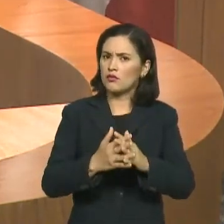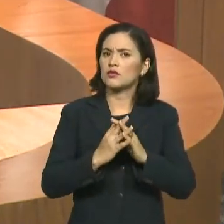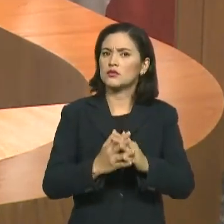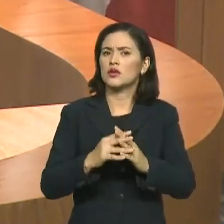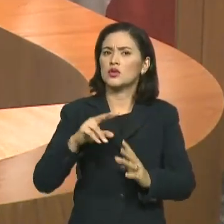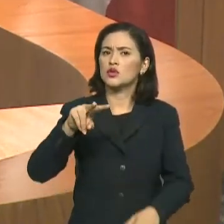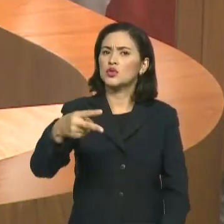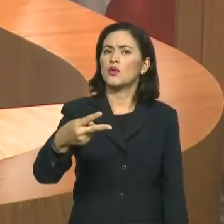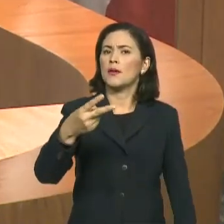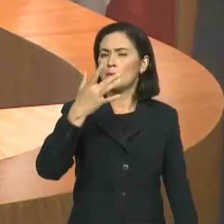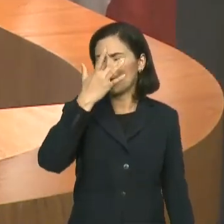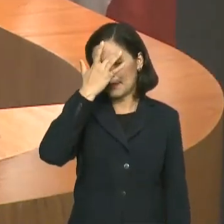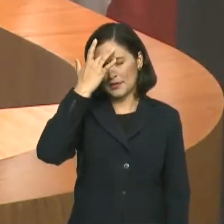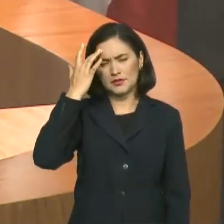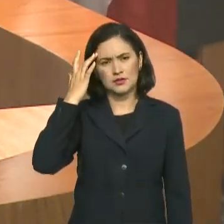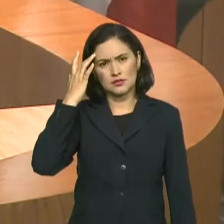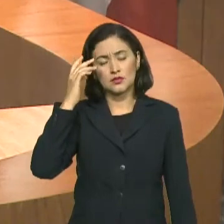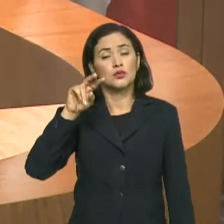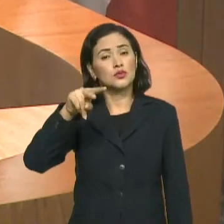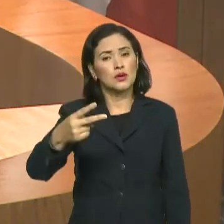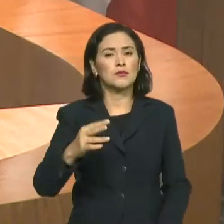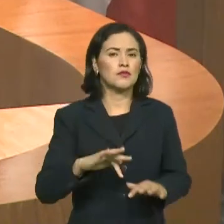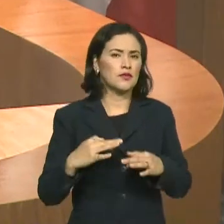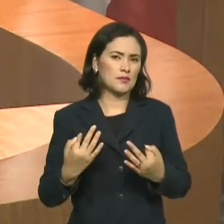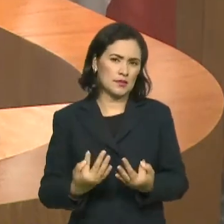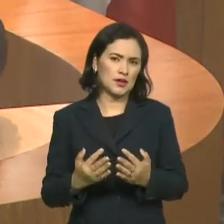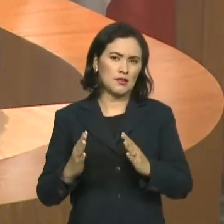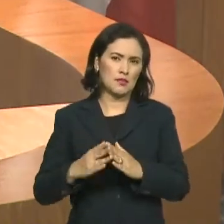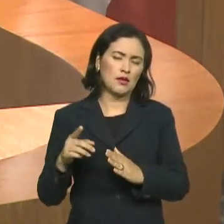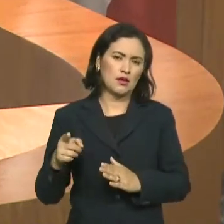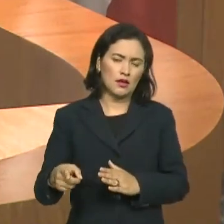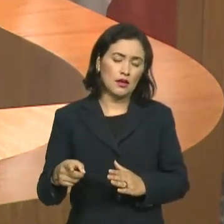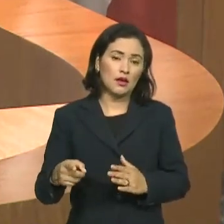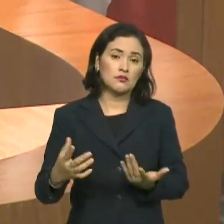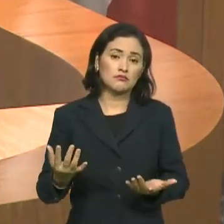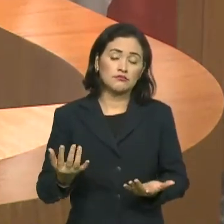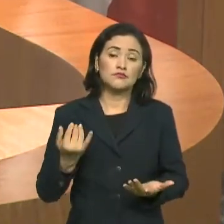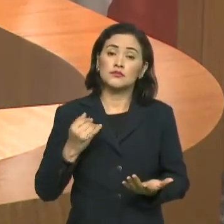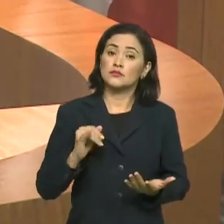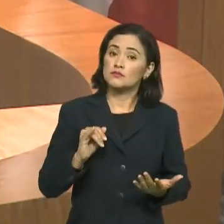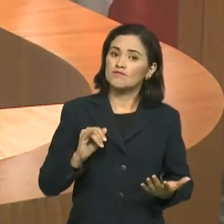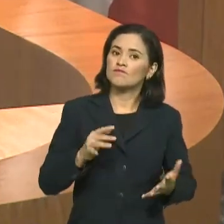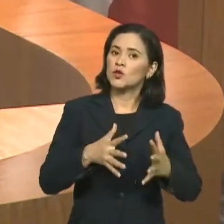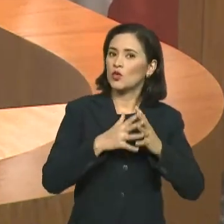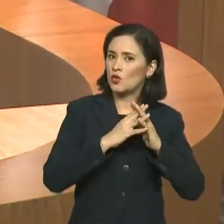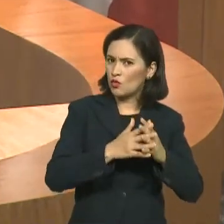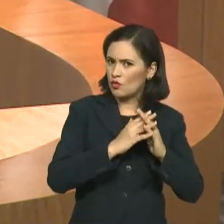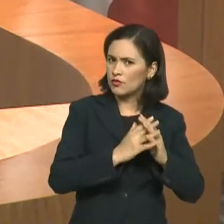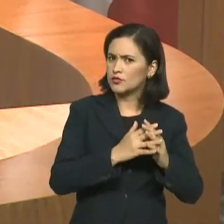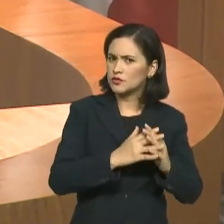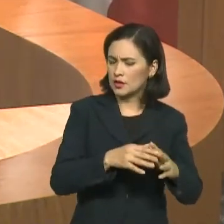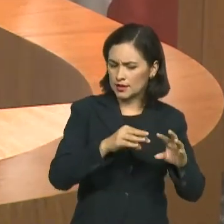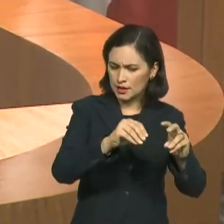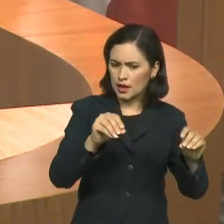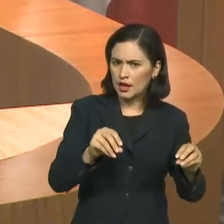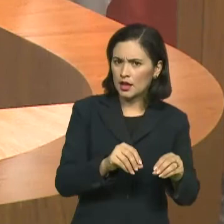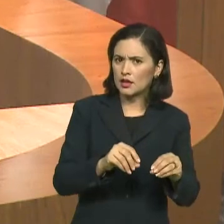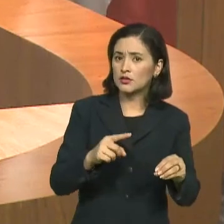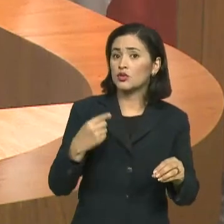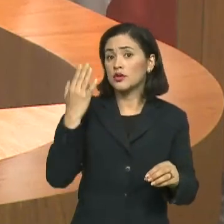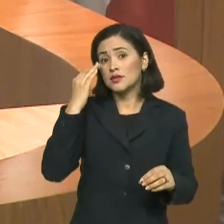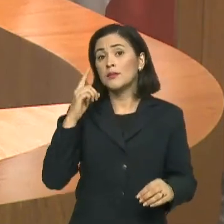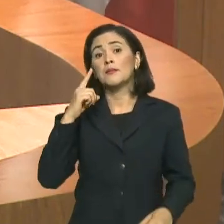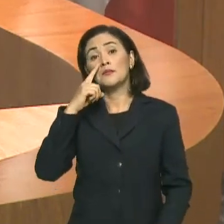o tipo de desfecho, deputada Socorro, que pode vir a ocorrer. E é nesse sentido que nós estamos